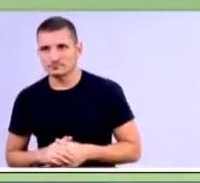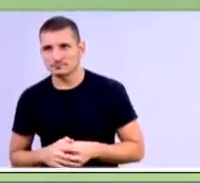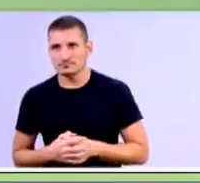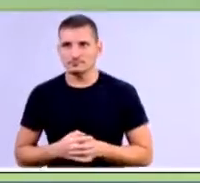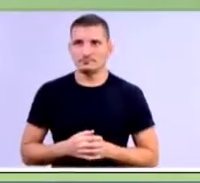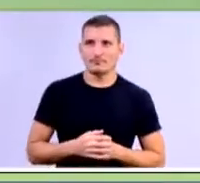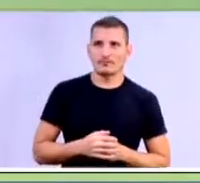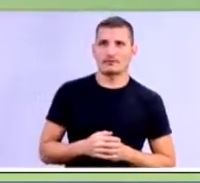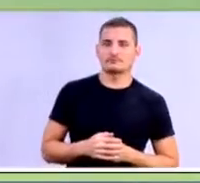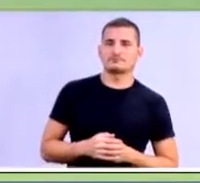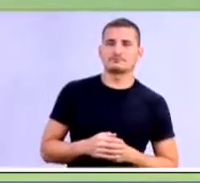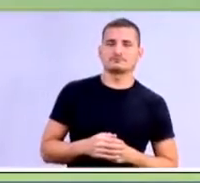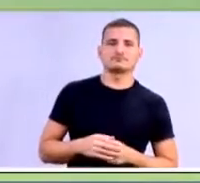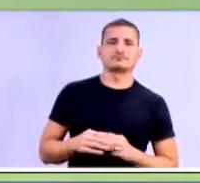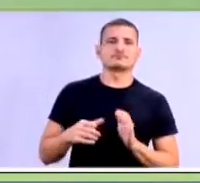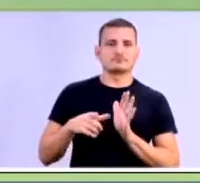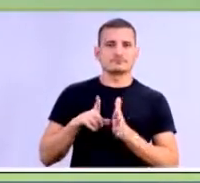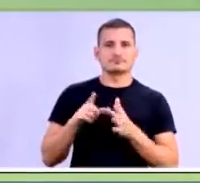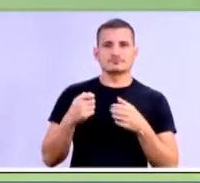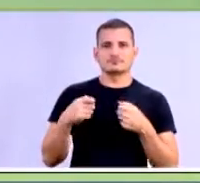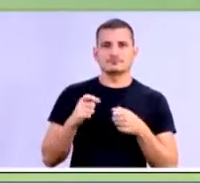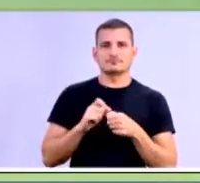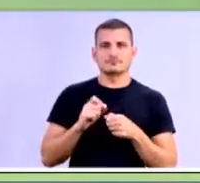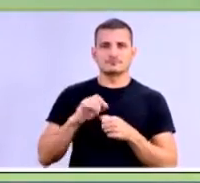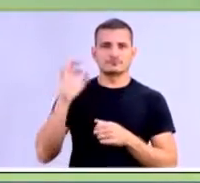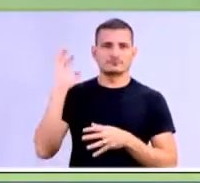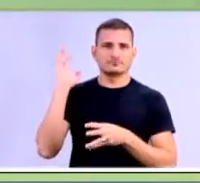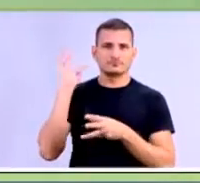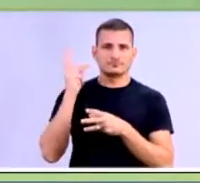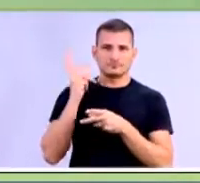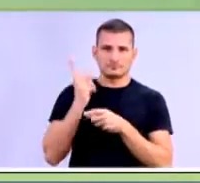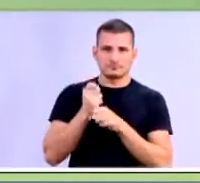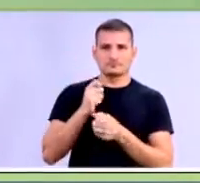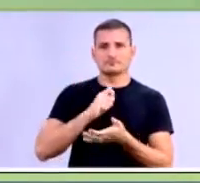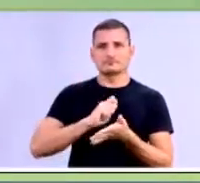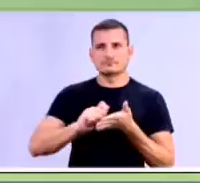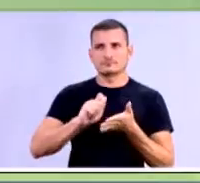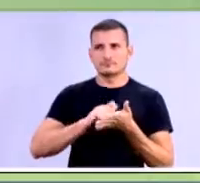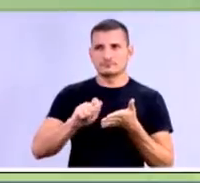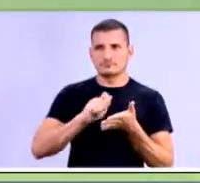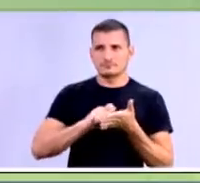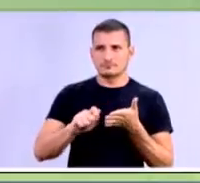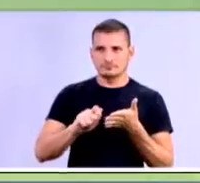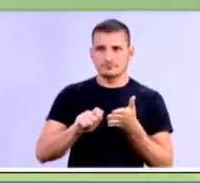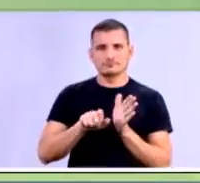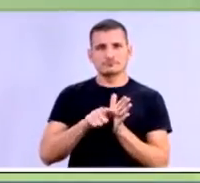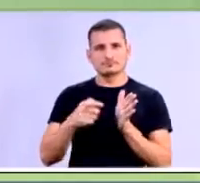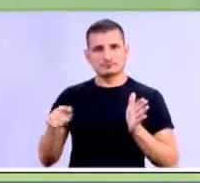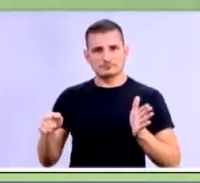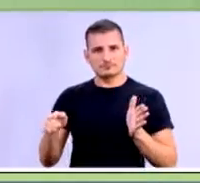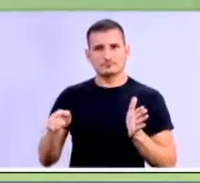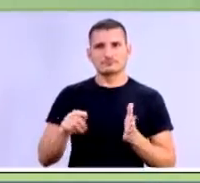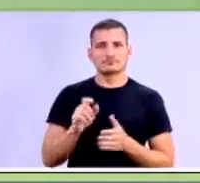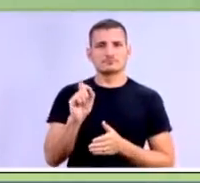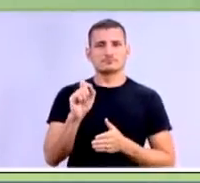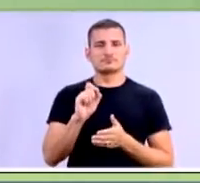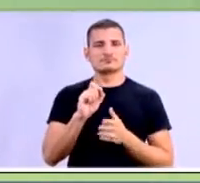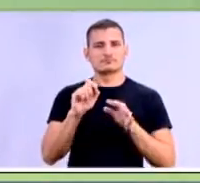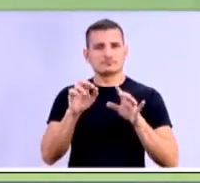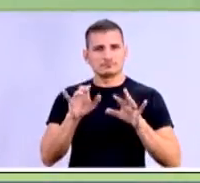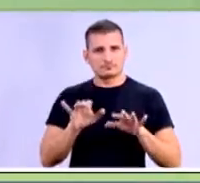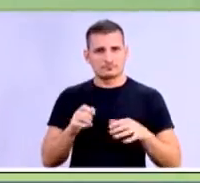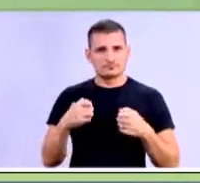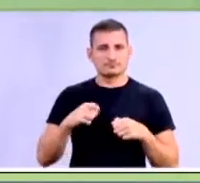só. Antes, a gente precisa fazer a revisão ortográfica do que nós vamos escrever. Precisamos